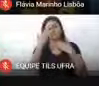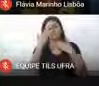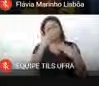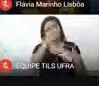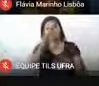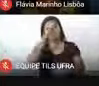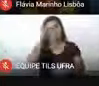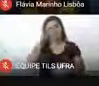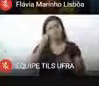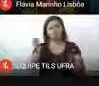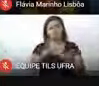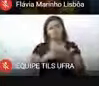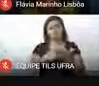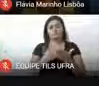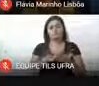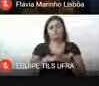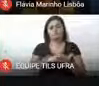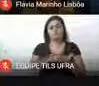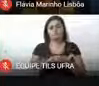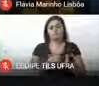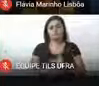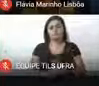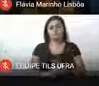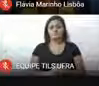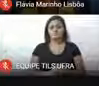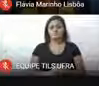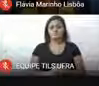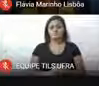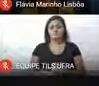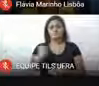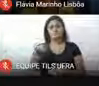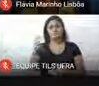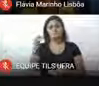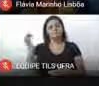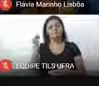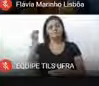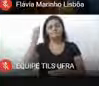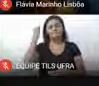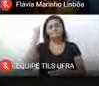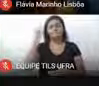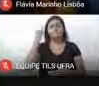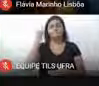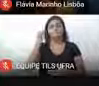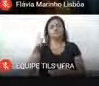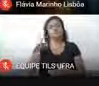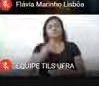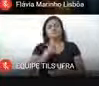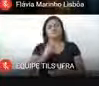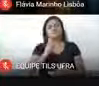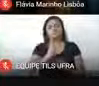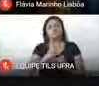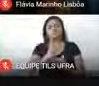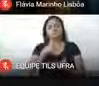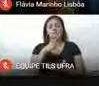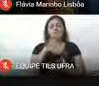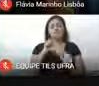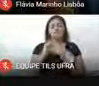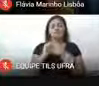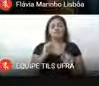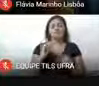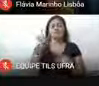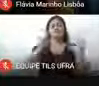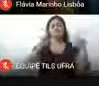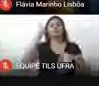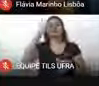nossas intérpretes de hoje. Vocês são fundamentais. Nós sempre temos aqui a presença de